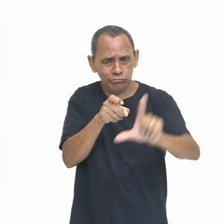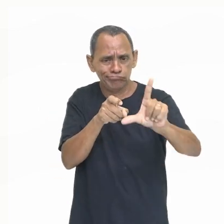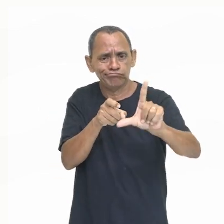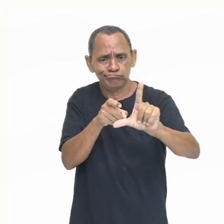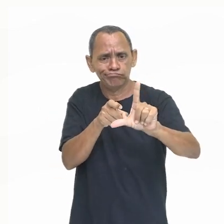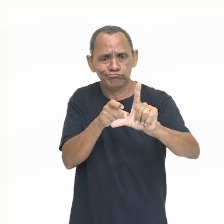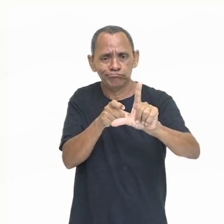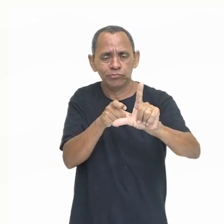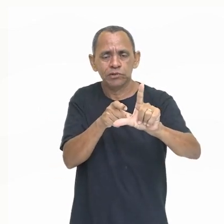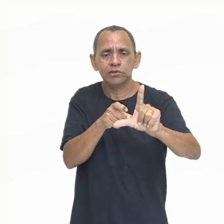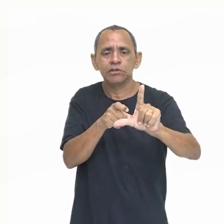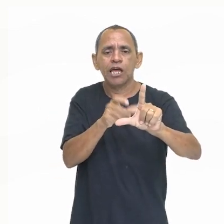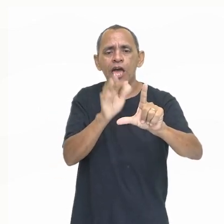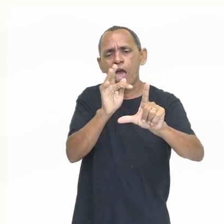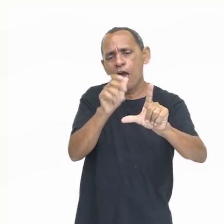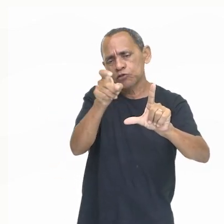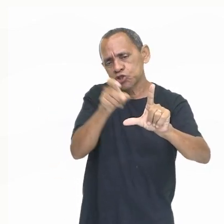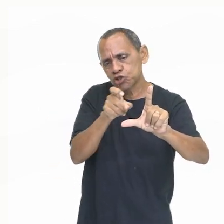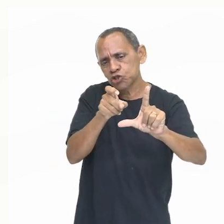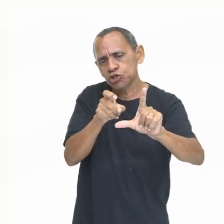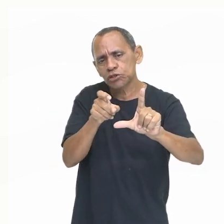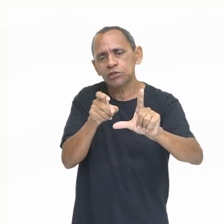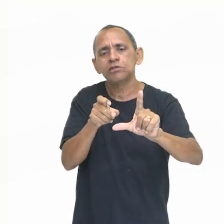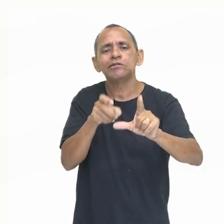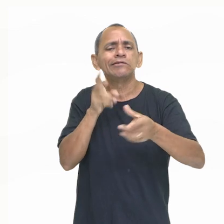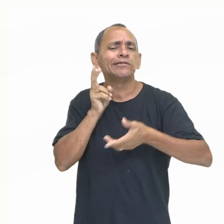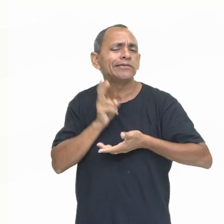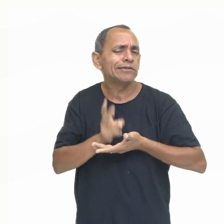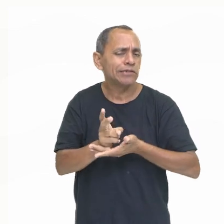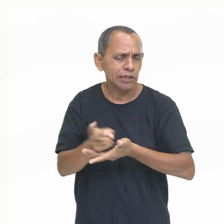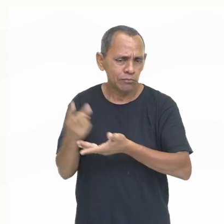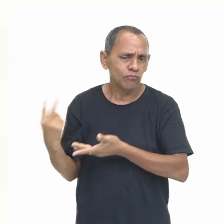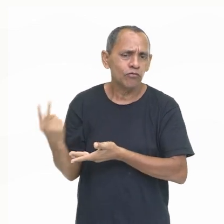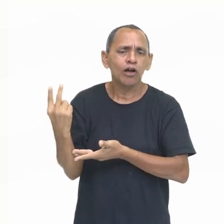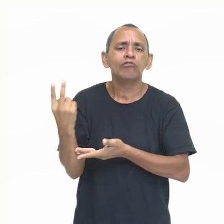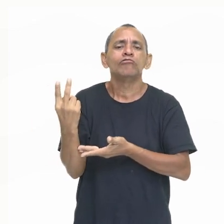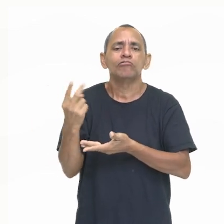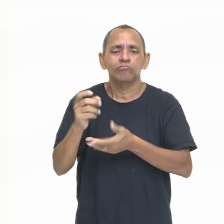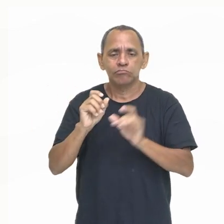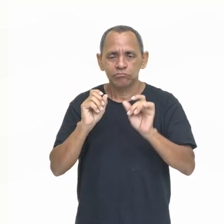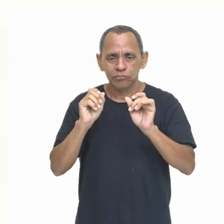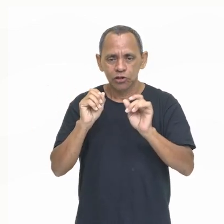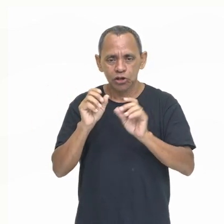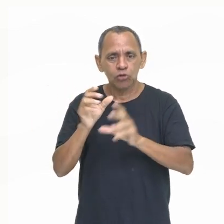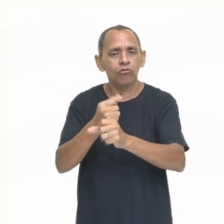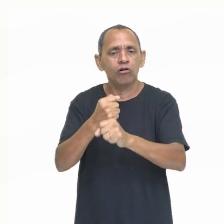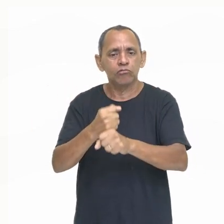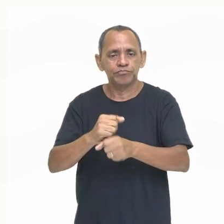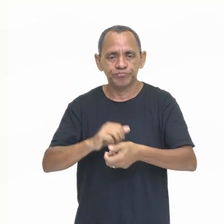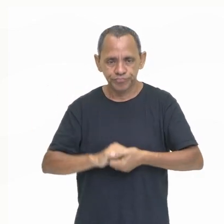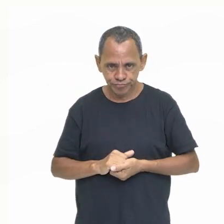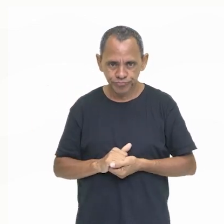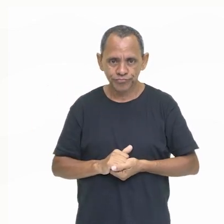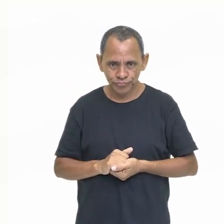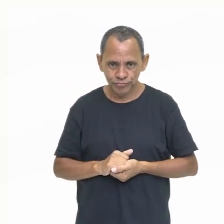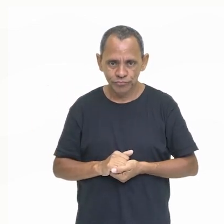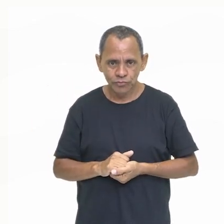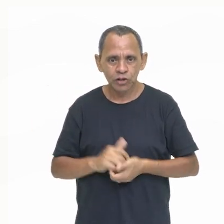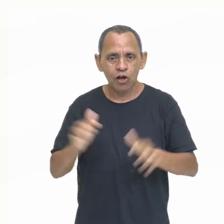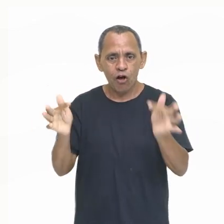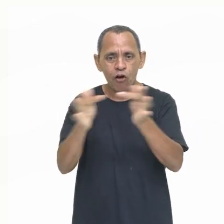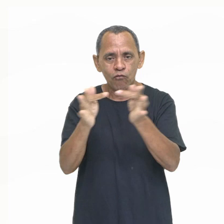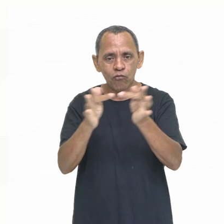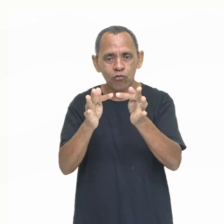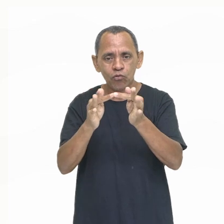f de x sempre terá o mesmo valor, né? Então, por isso, ela é aqui uma função constante. E aí temos aqui o